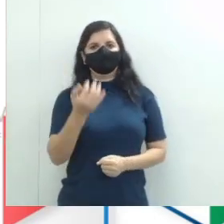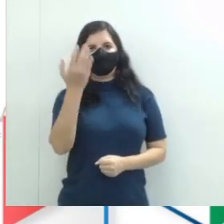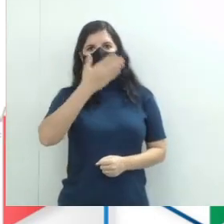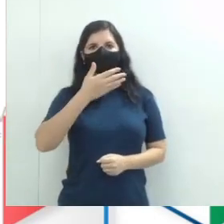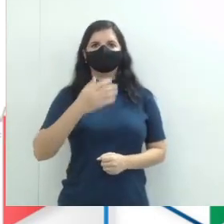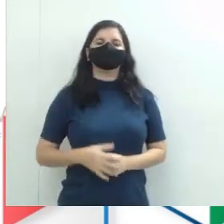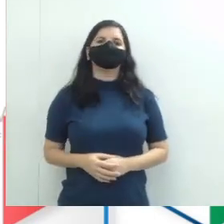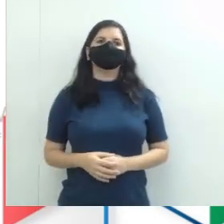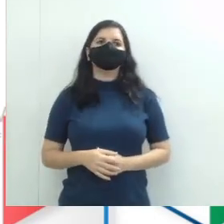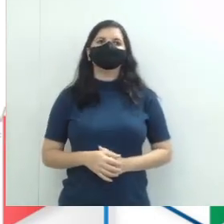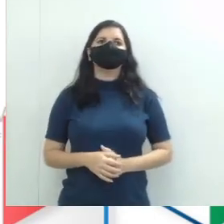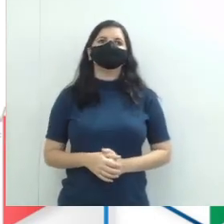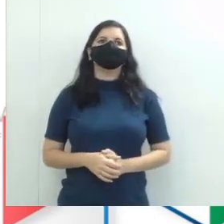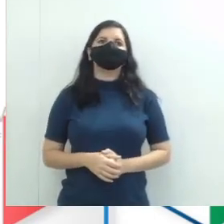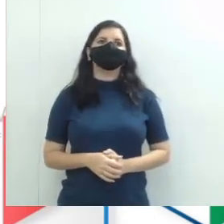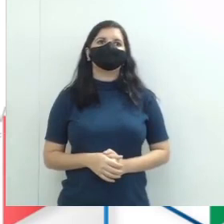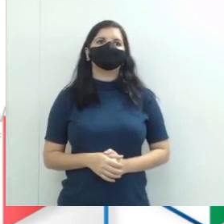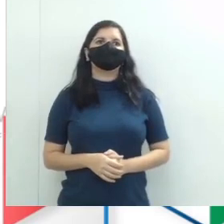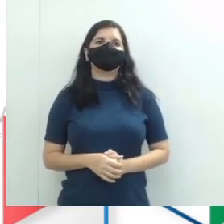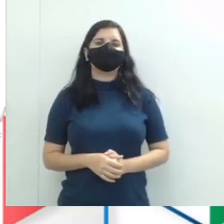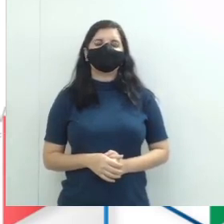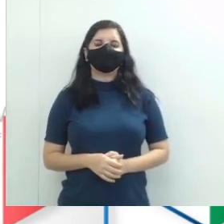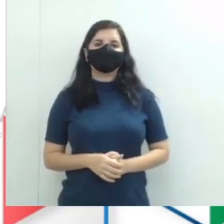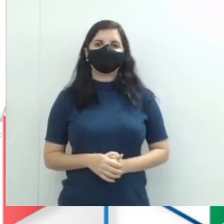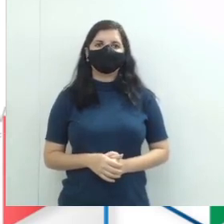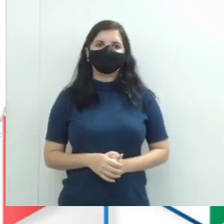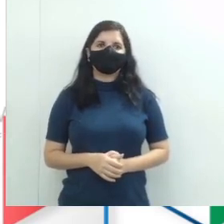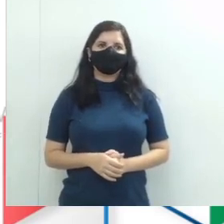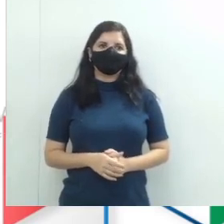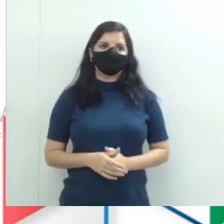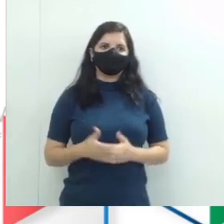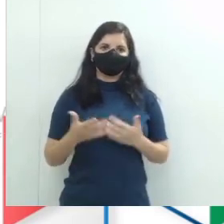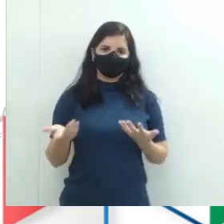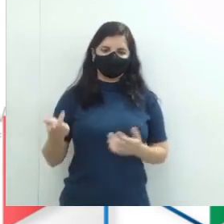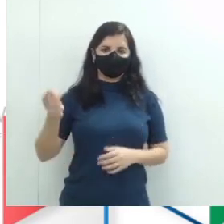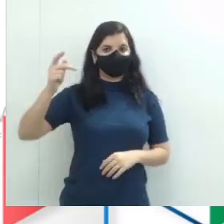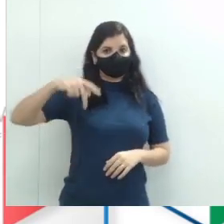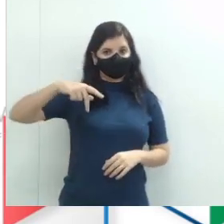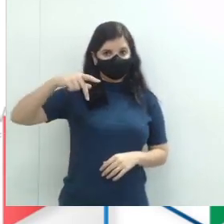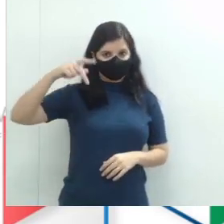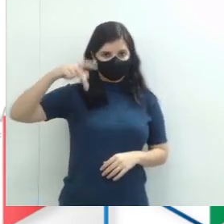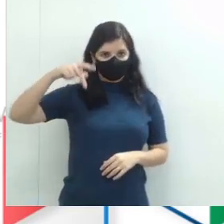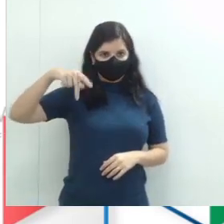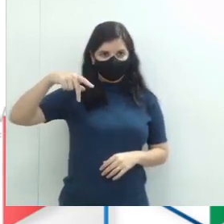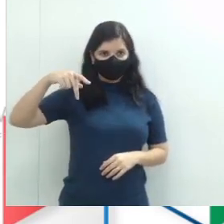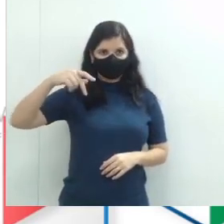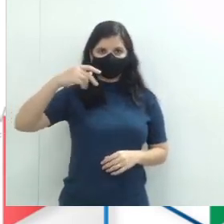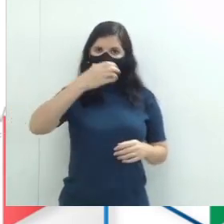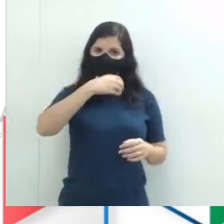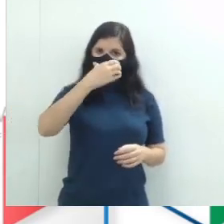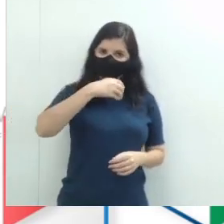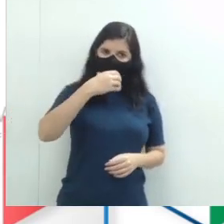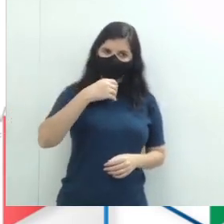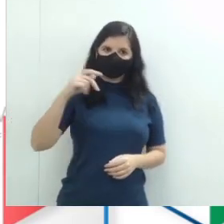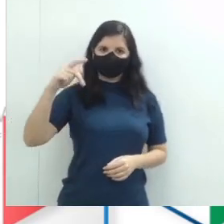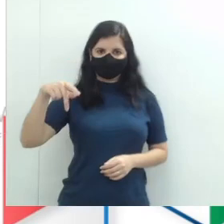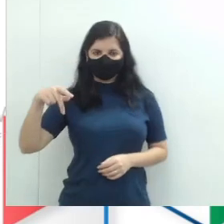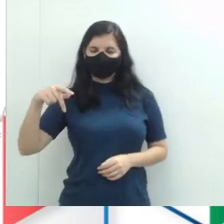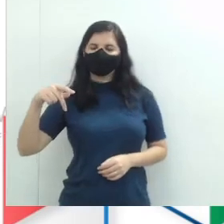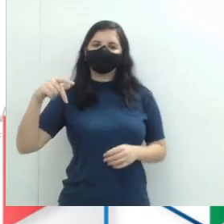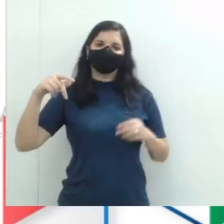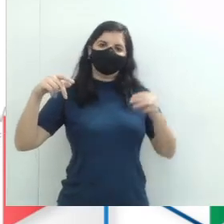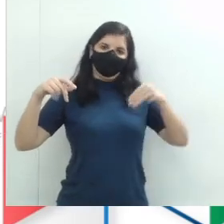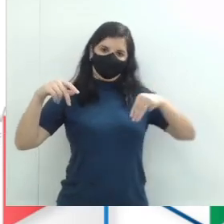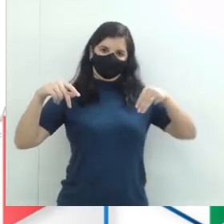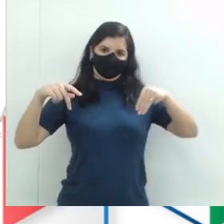tá bom? Segue comigo, ó. Vou escrever a equação a partir do que eu vi. A pera e a maçã, vou chamar de pera P e